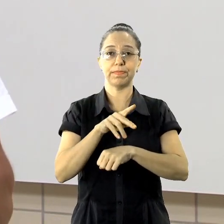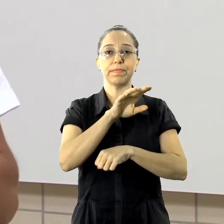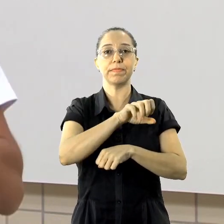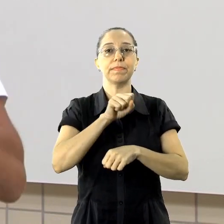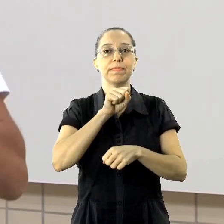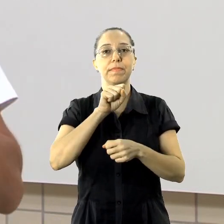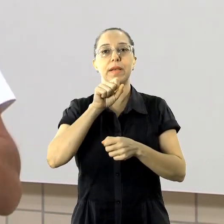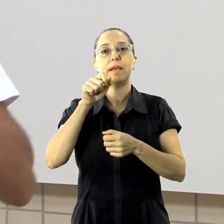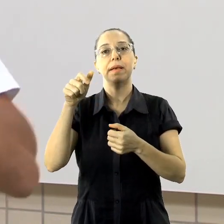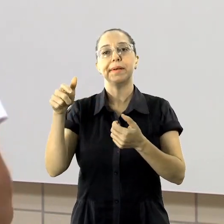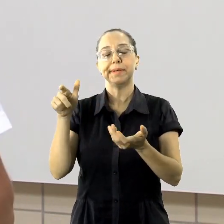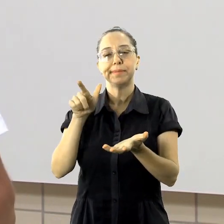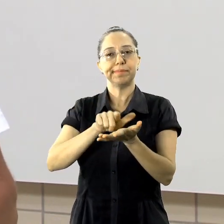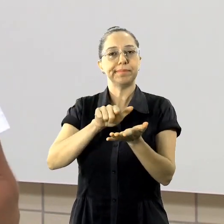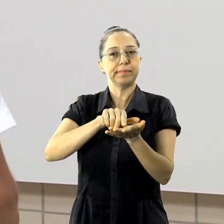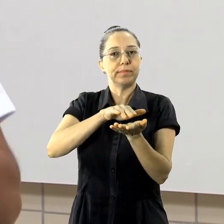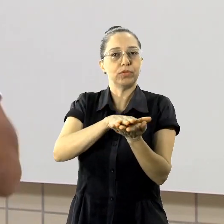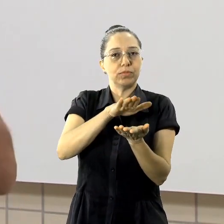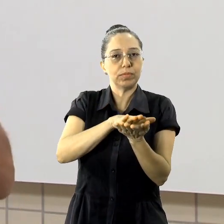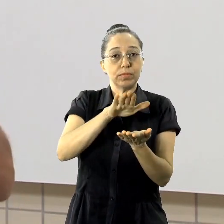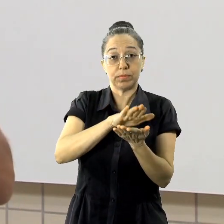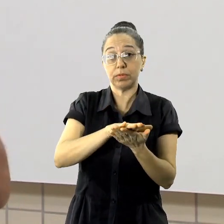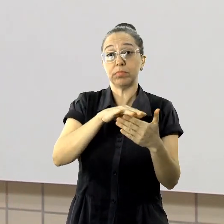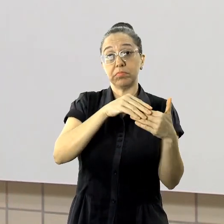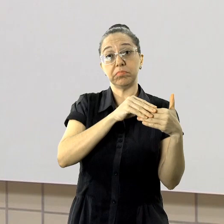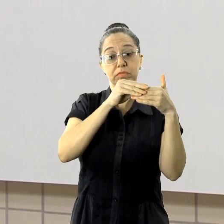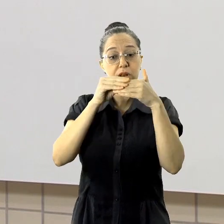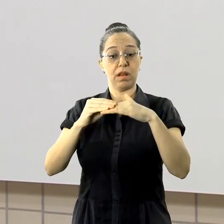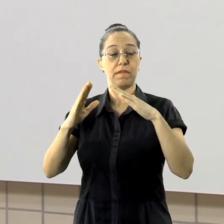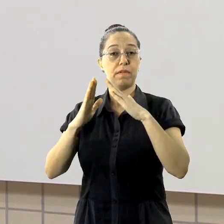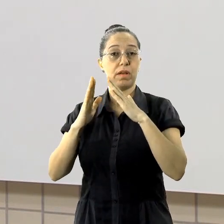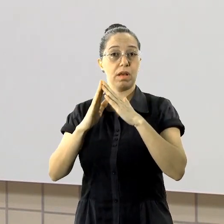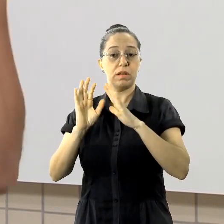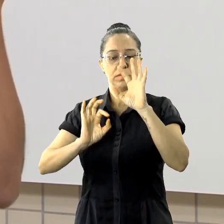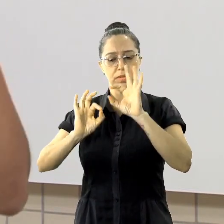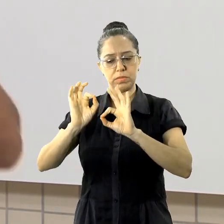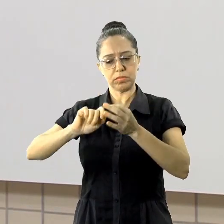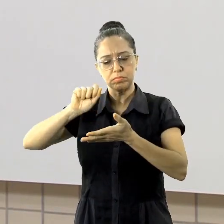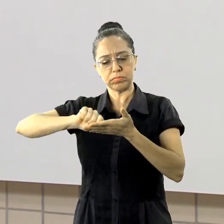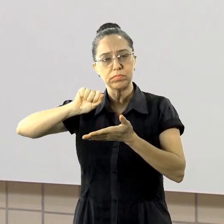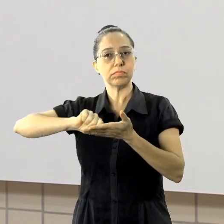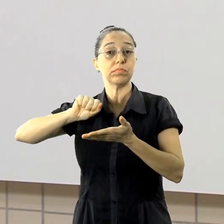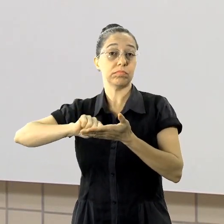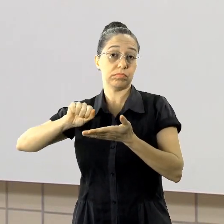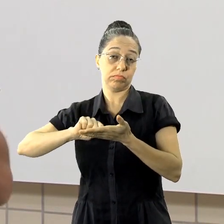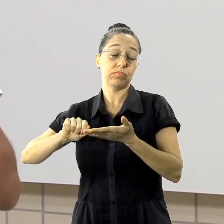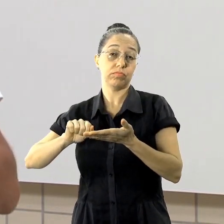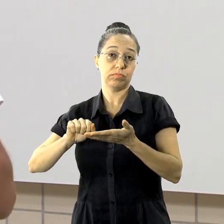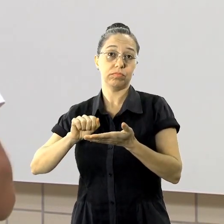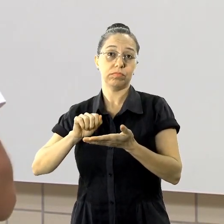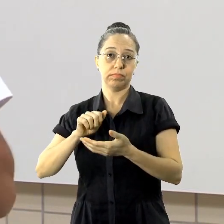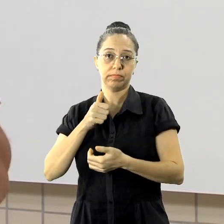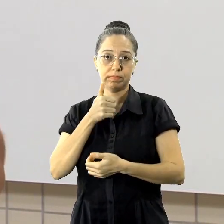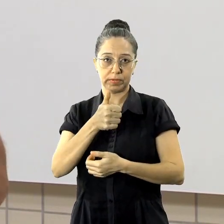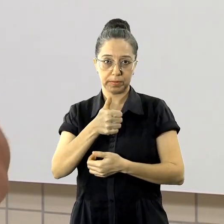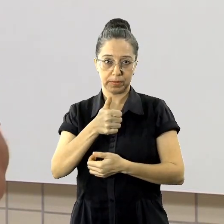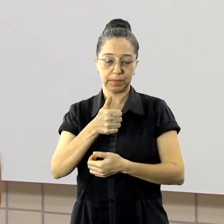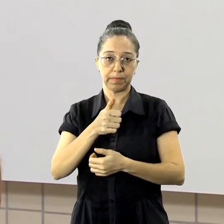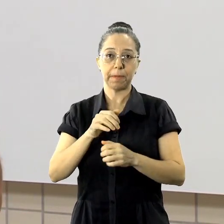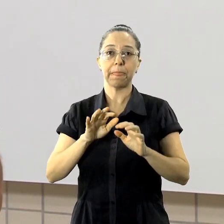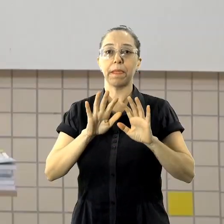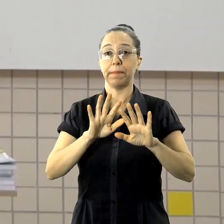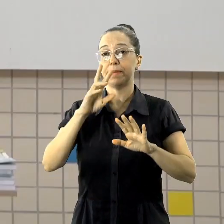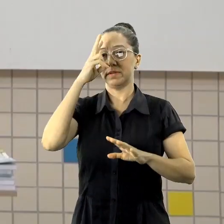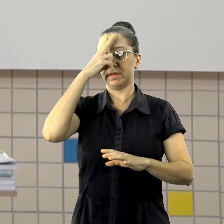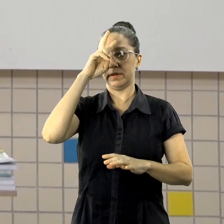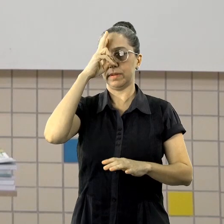impresso. As atividades mais importantes vão estar disponíveis impressas lá na sua escola para você, tá bom? Mas agora